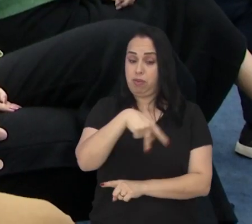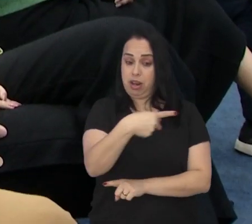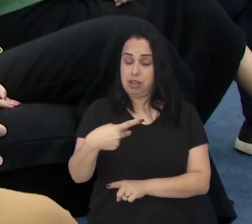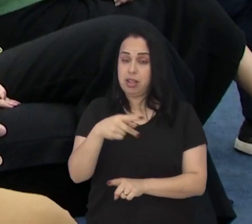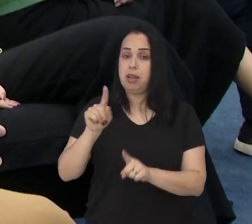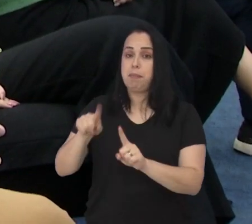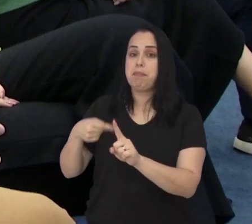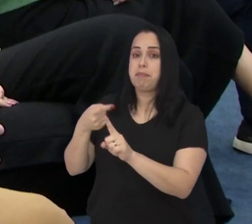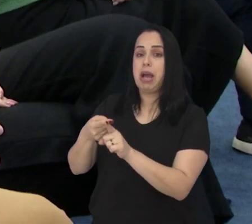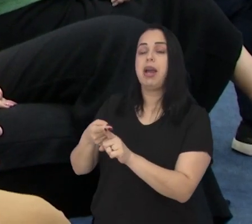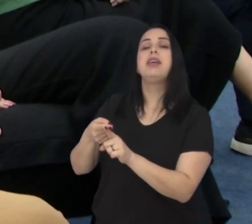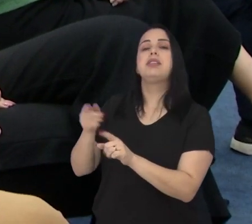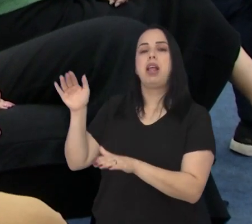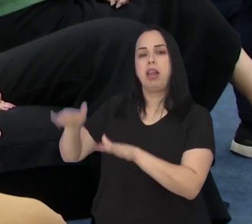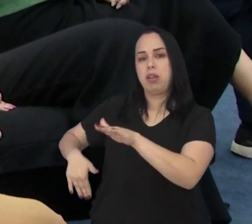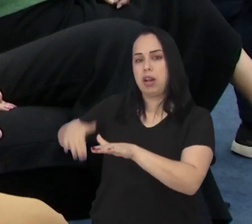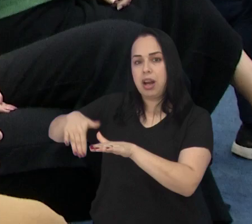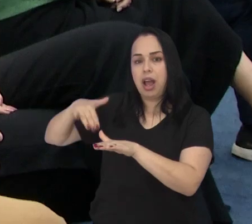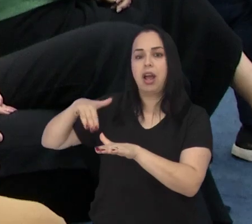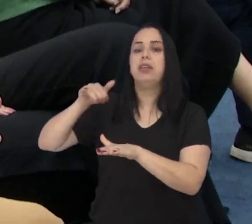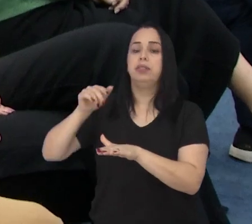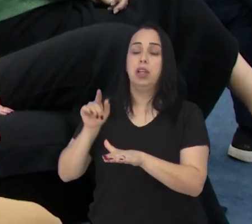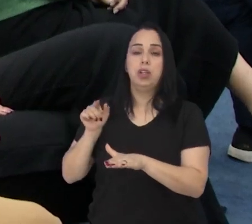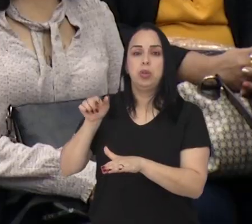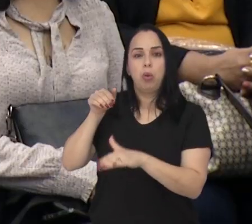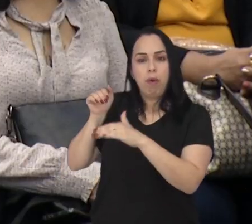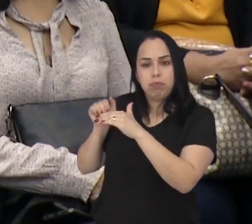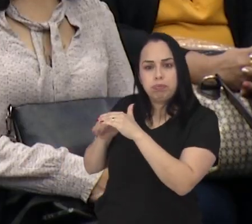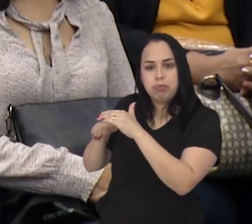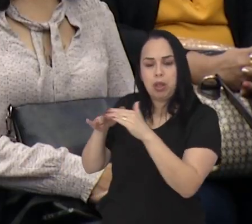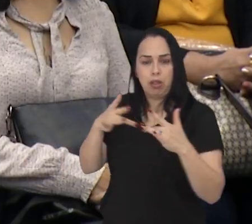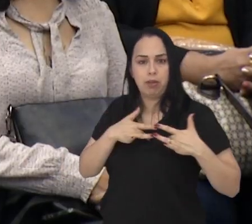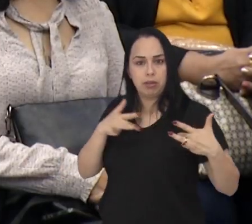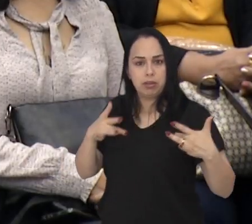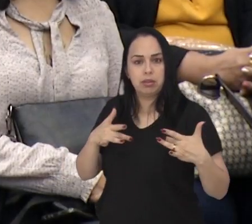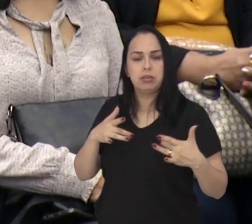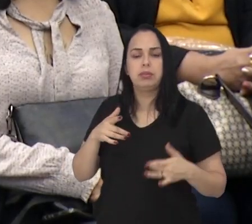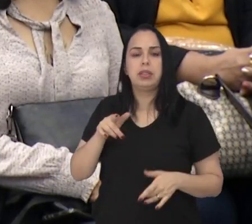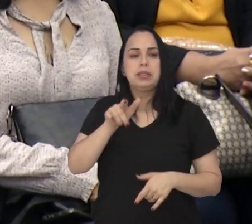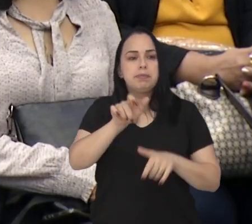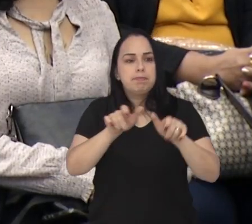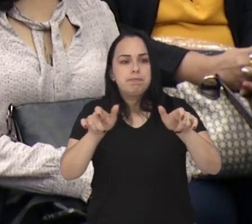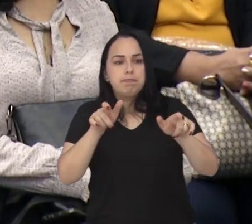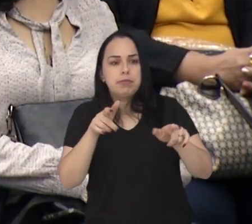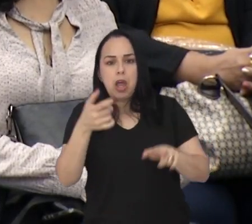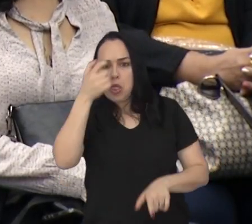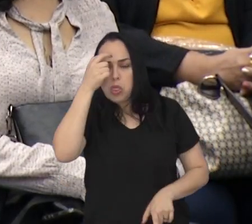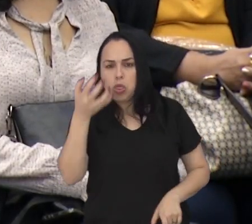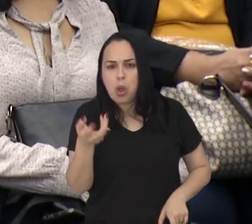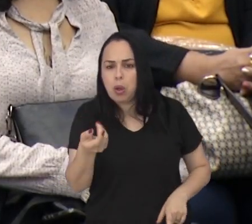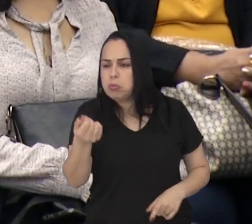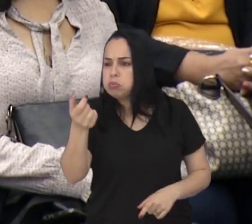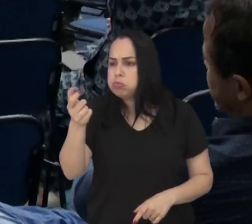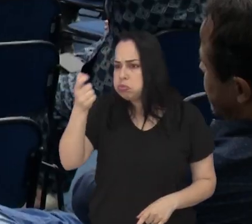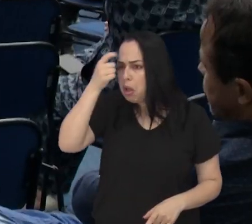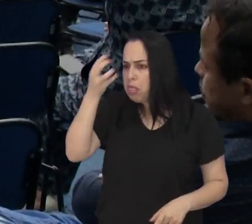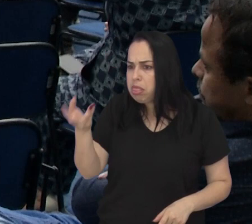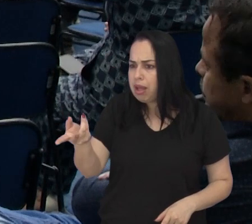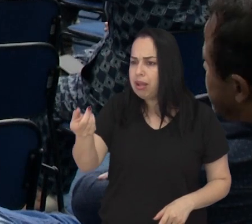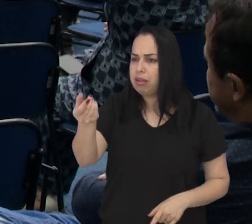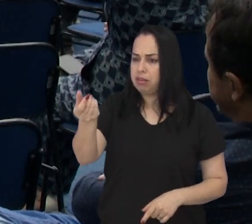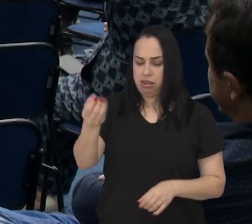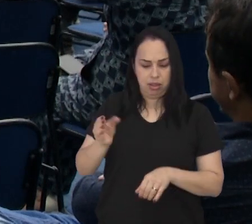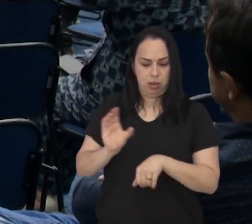norte dentro dos Fundos sociais de solidariedade será possível identificar as vocações regionais e